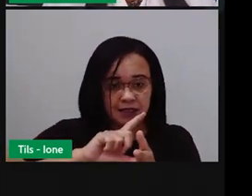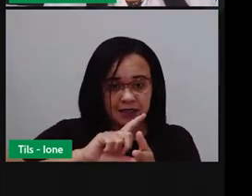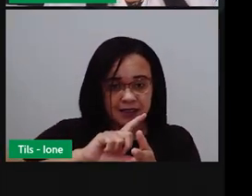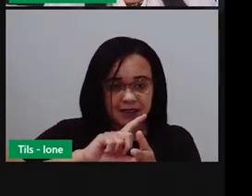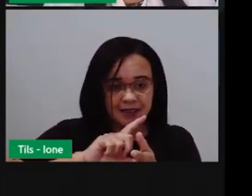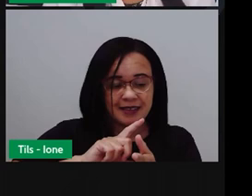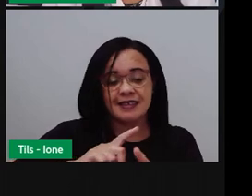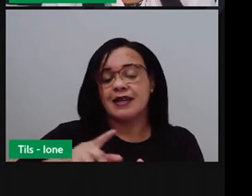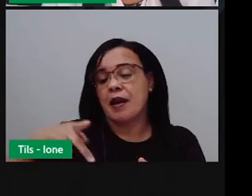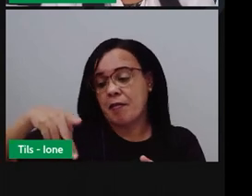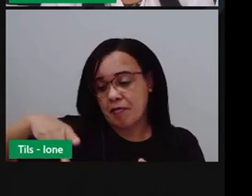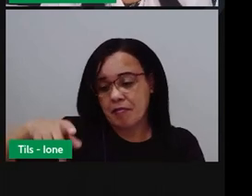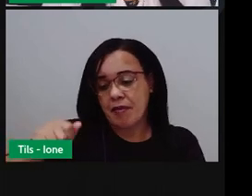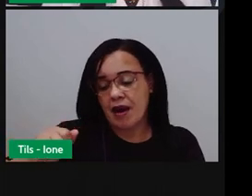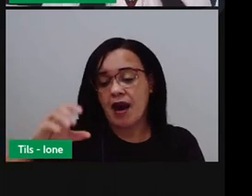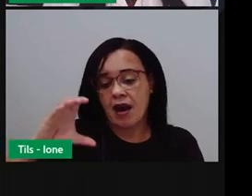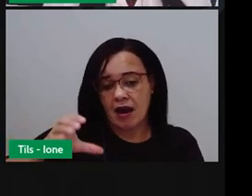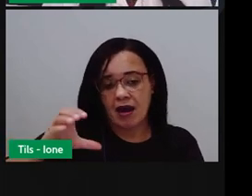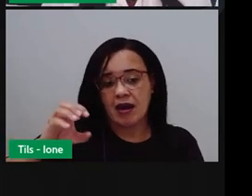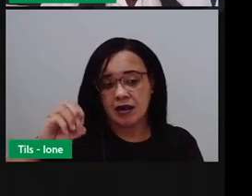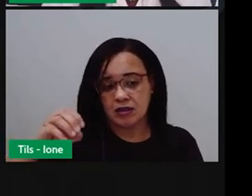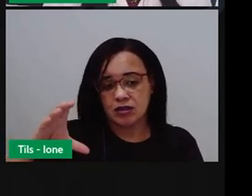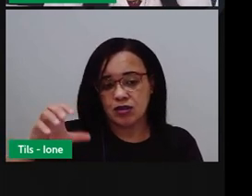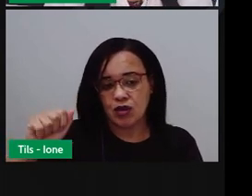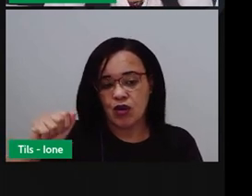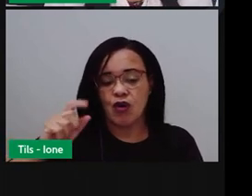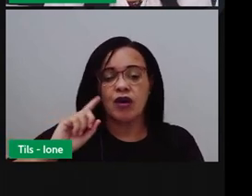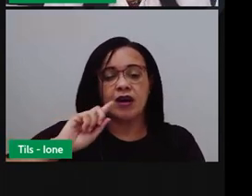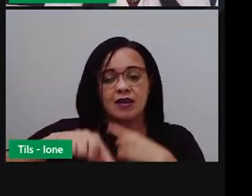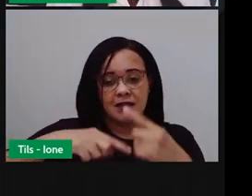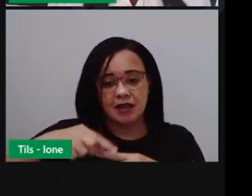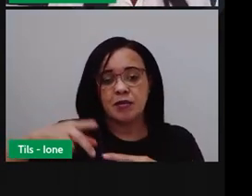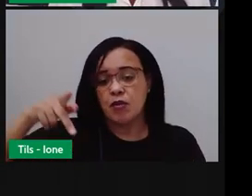paçoca, seguindo a ordem do alfabeto.